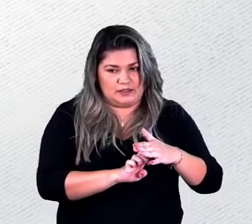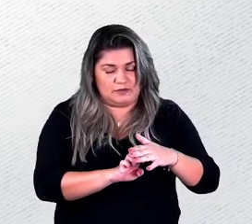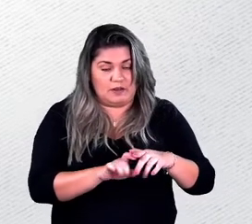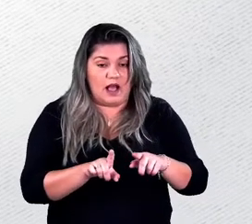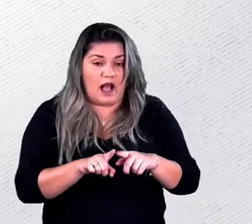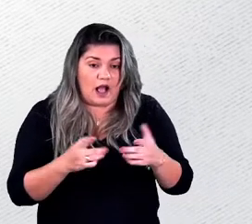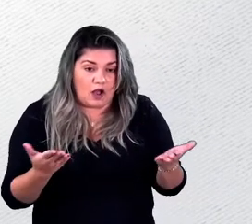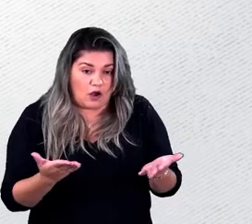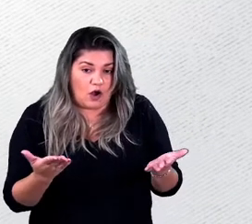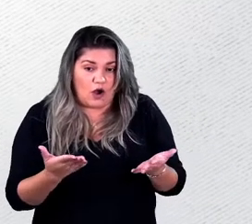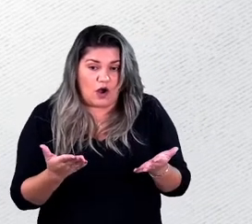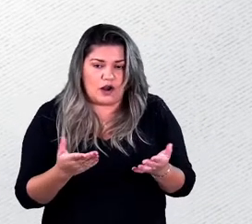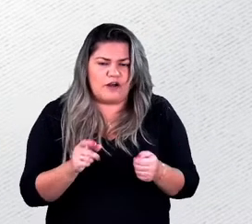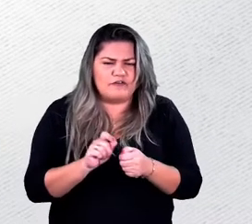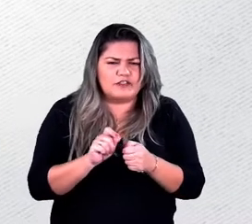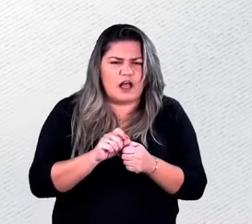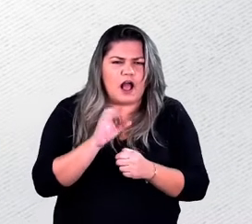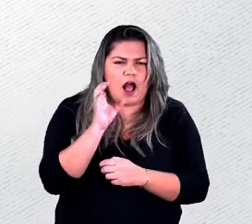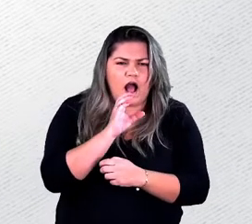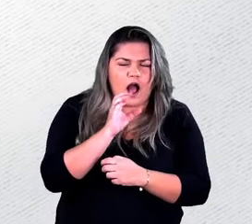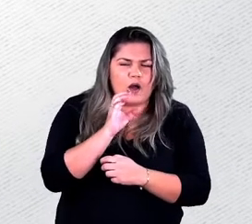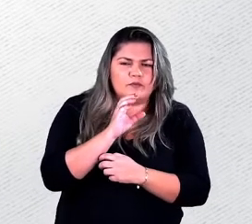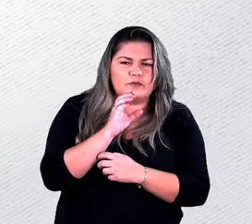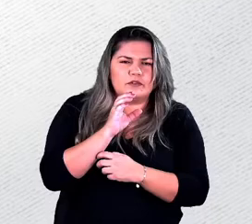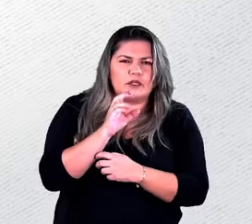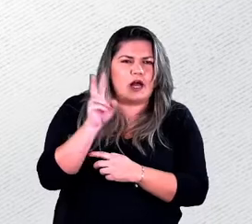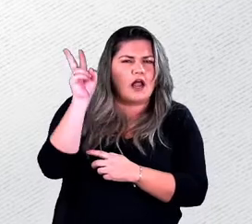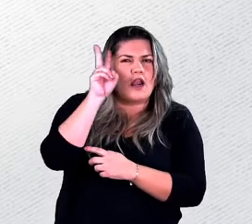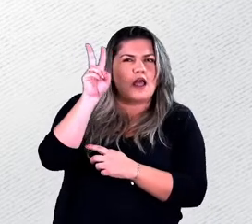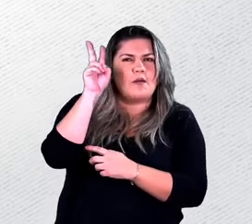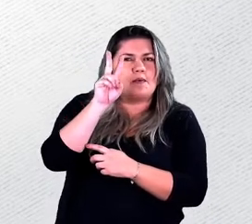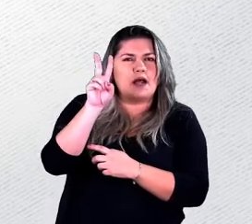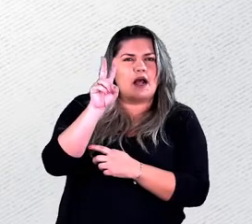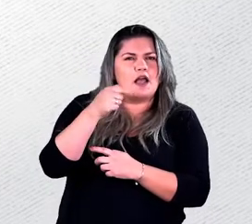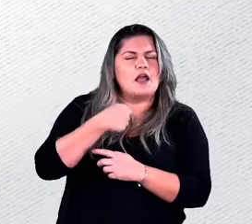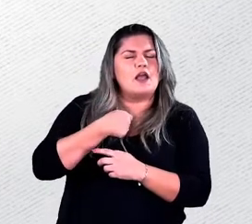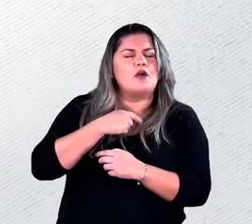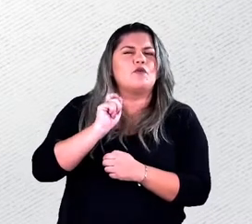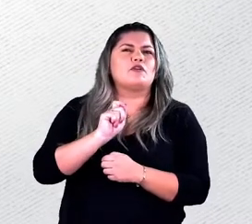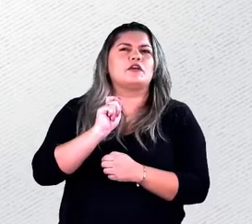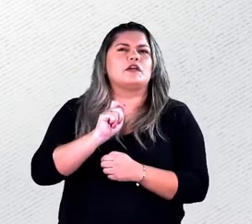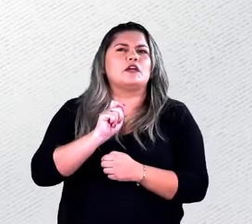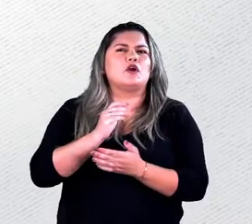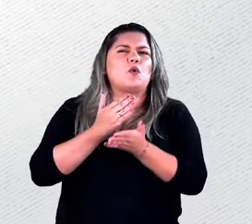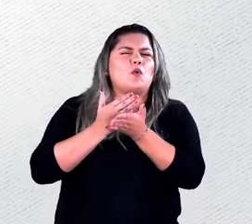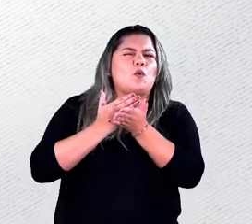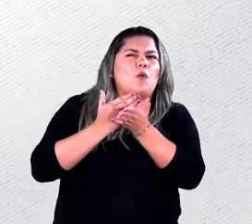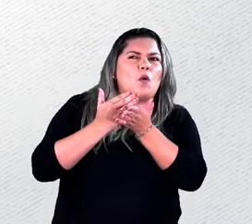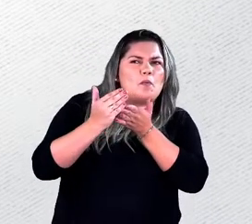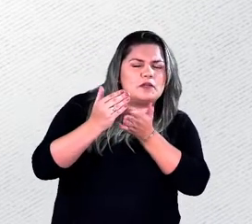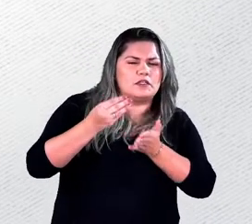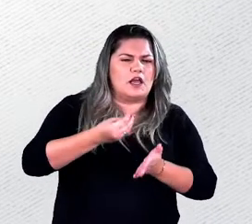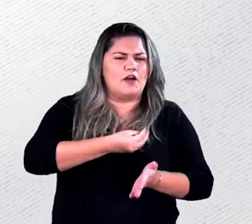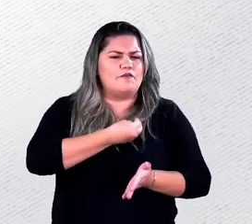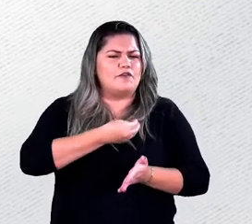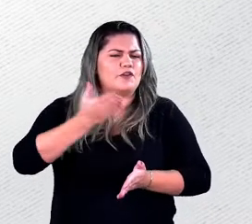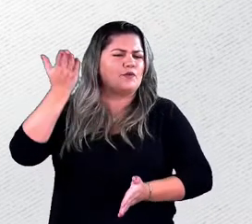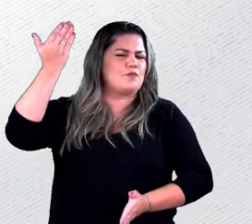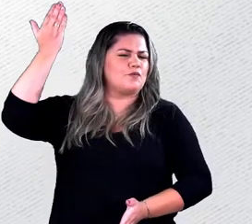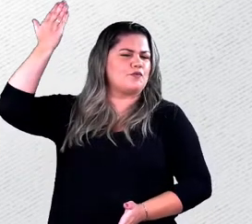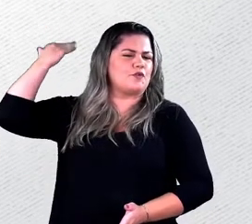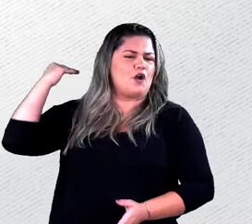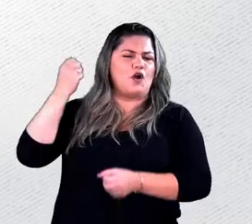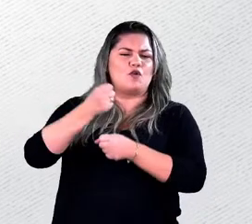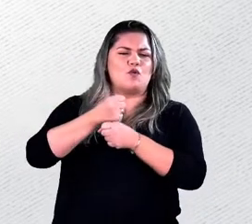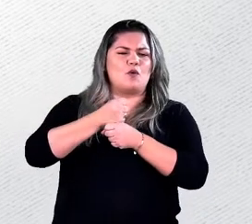recordação eu que ainda que de modo Modesto iniciei a minha vida na docência em 2 mil lá na Universidade Federal